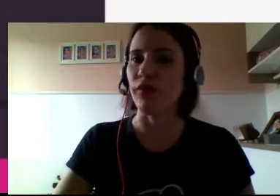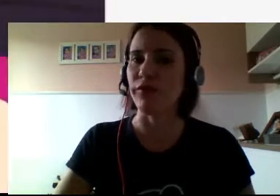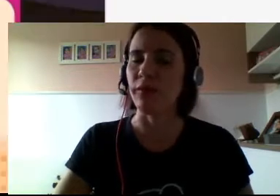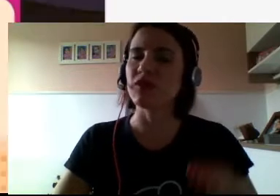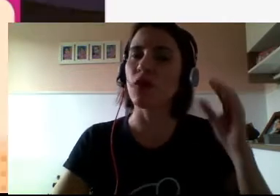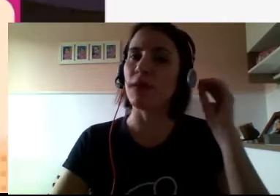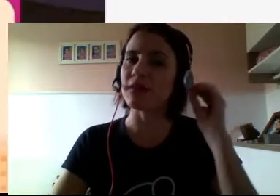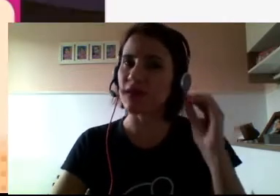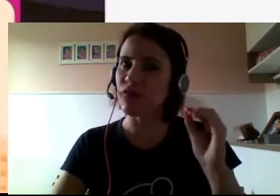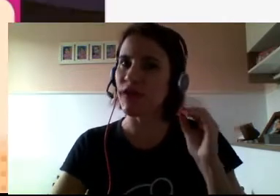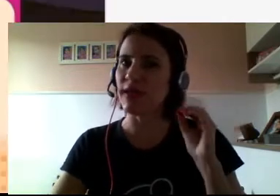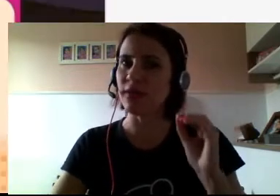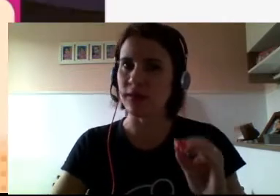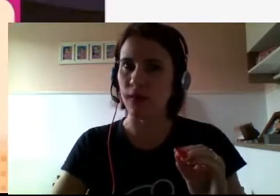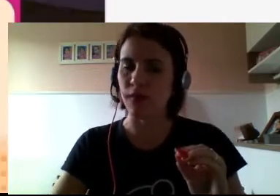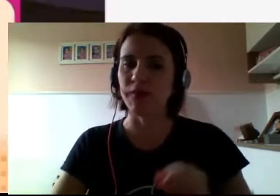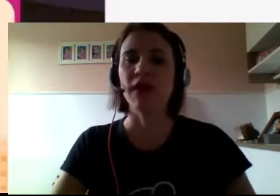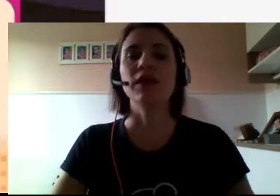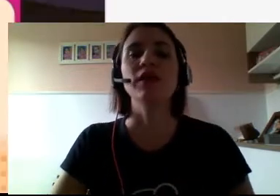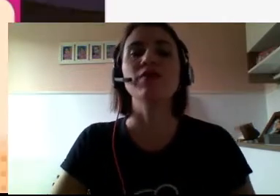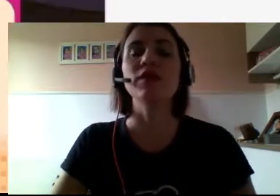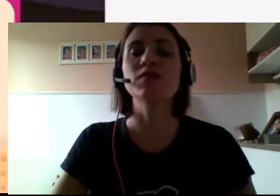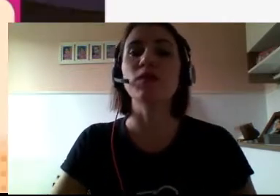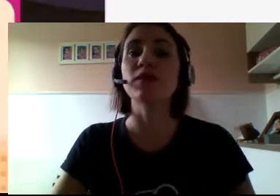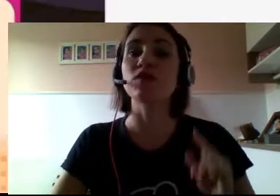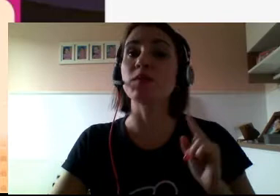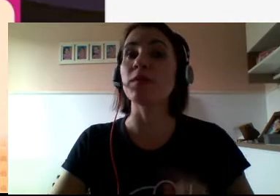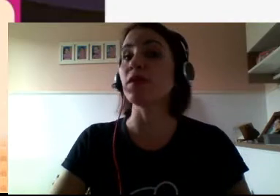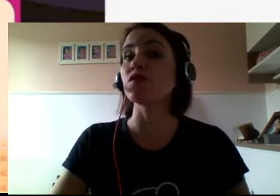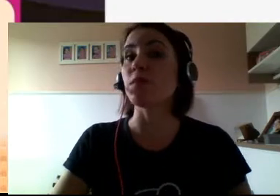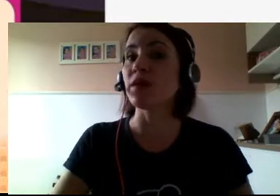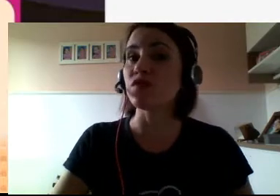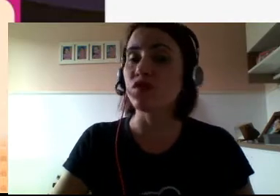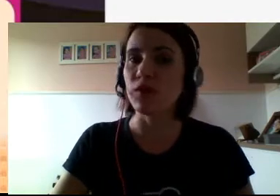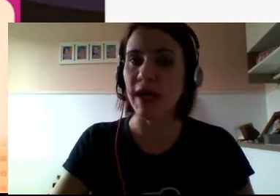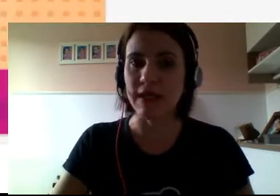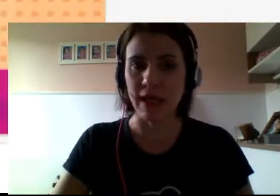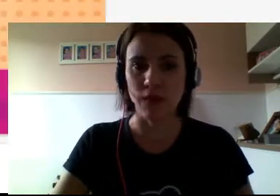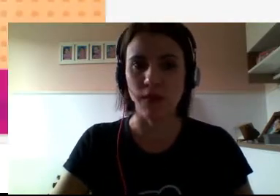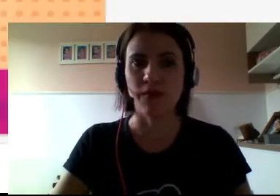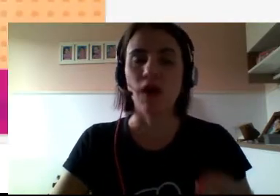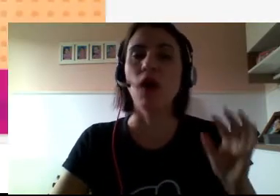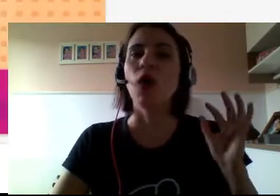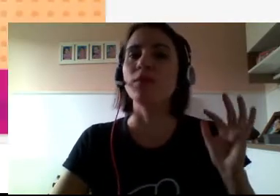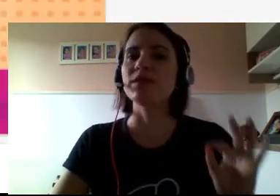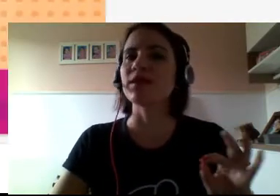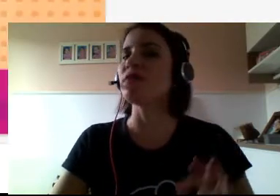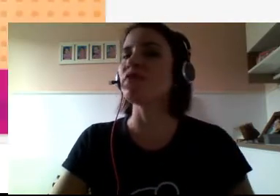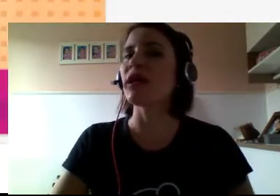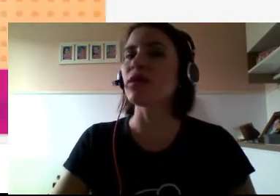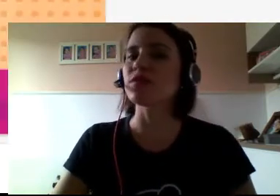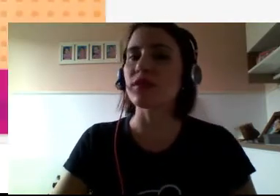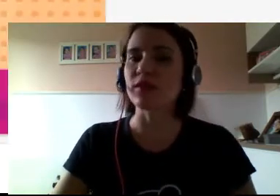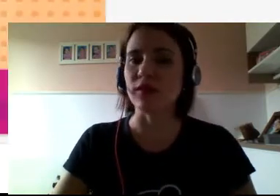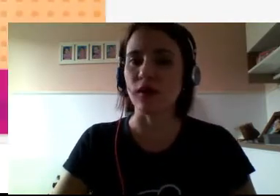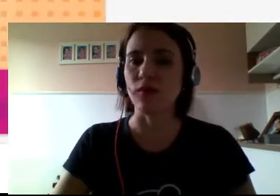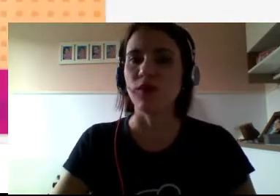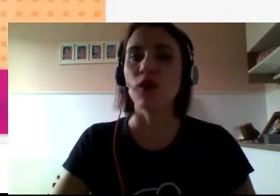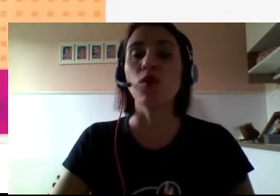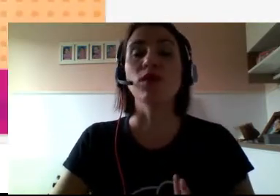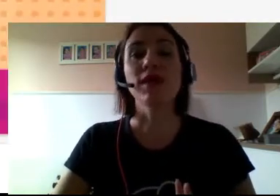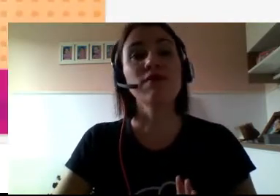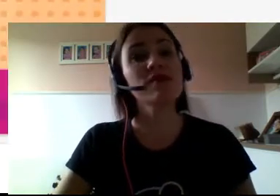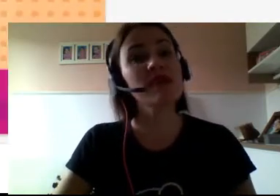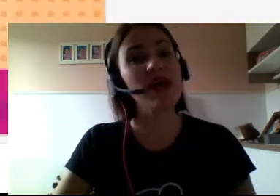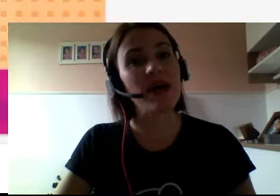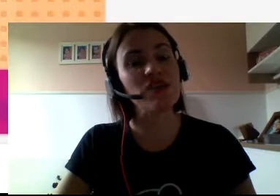129 Mas com bastante atenção e vão responder os primeiros passos no caderno observe a ilustração